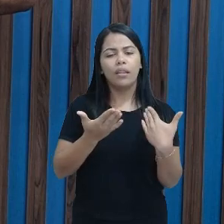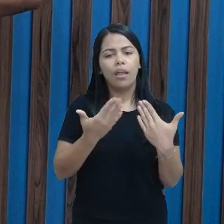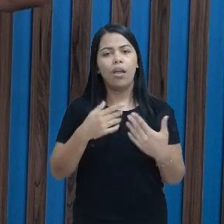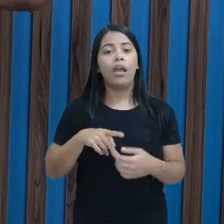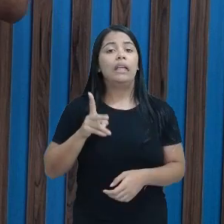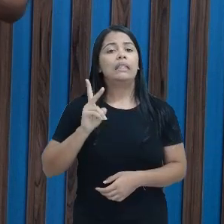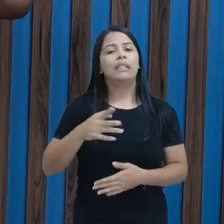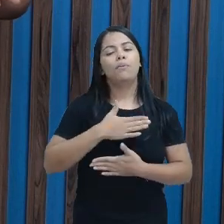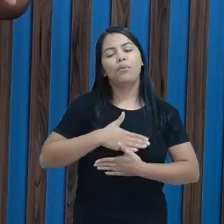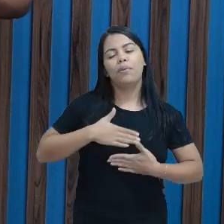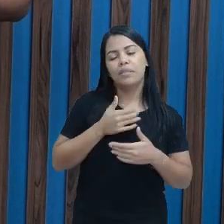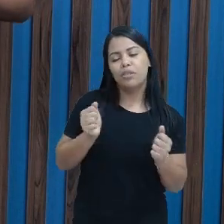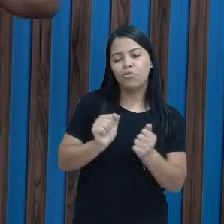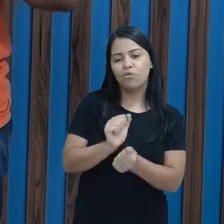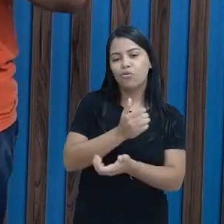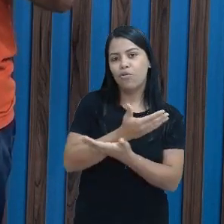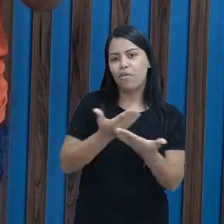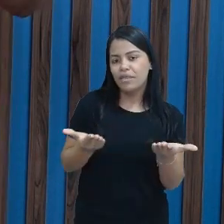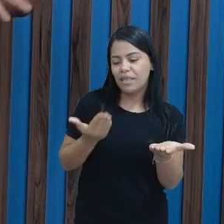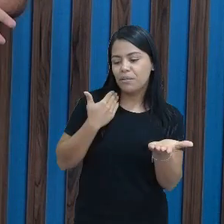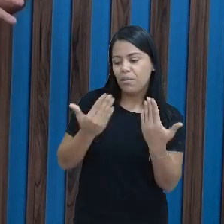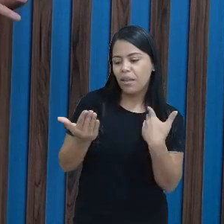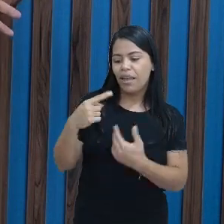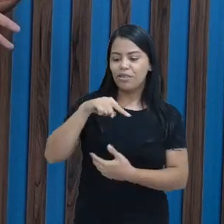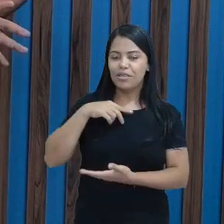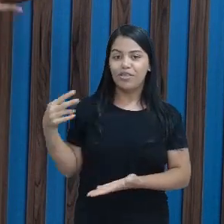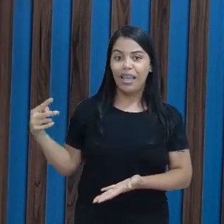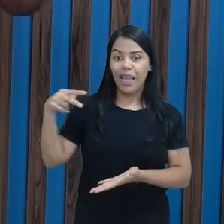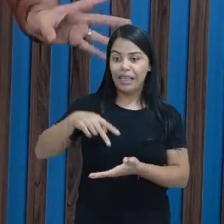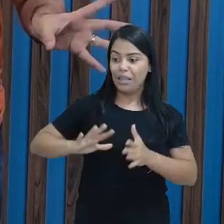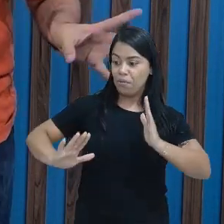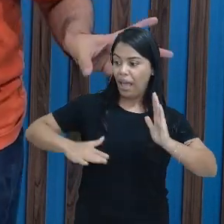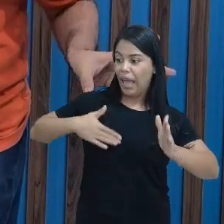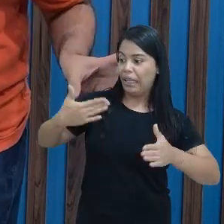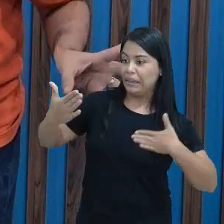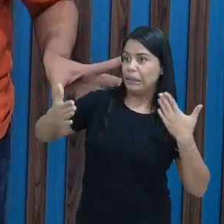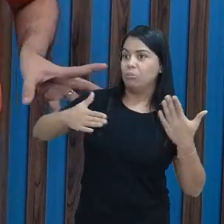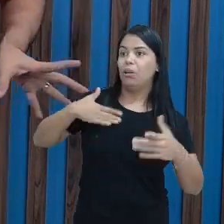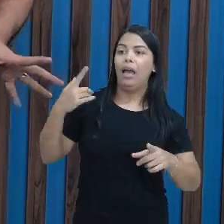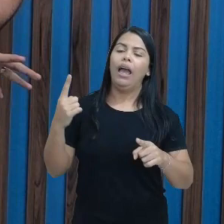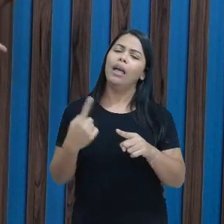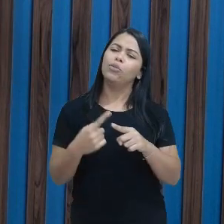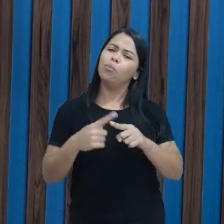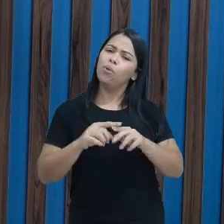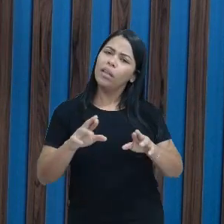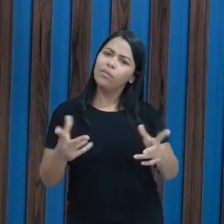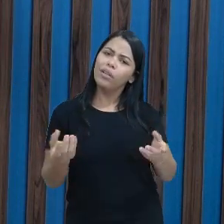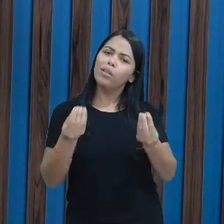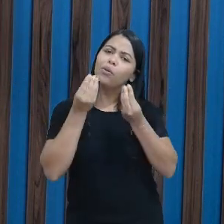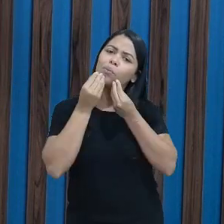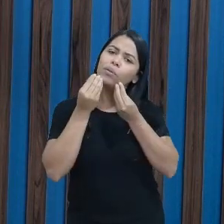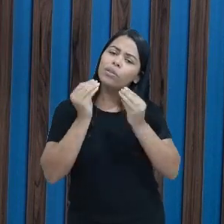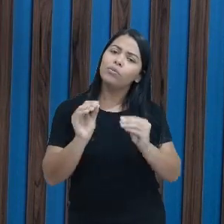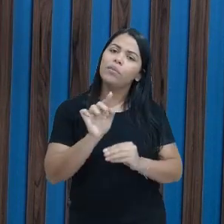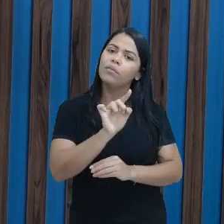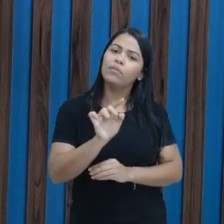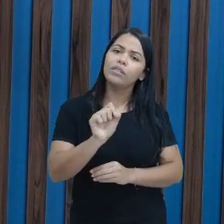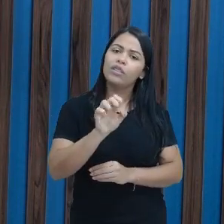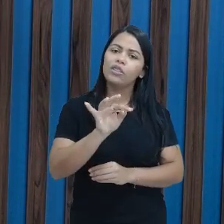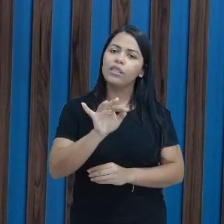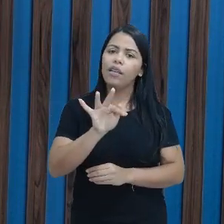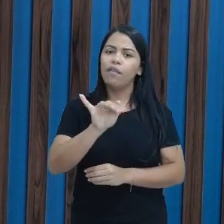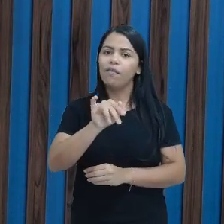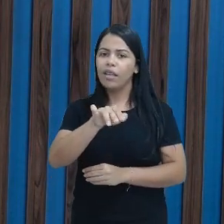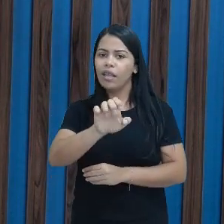com vocês, é uma alegria, a gente sempre vem aqui alegre, né? Por que não? Seria diferente. Um beijo para você, Stephanie, um beijo para você,